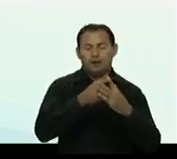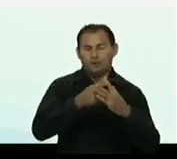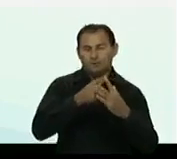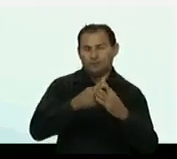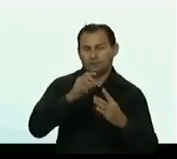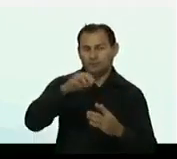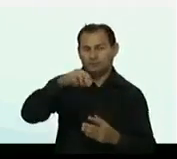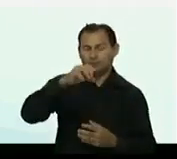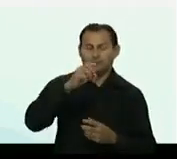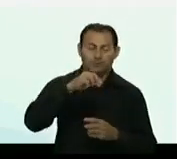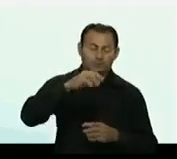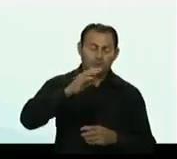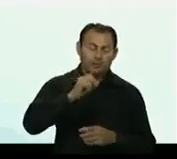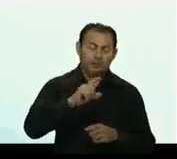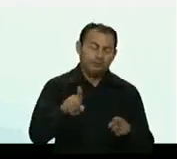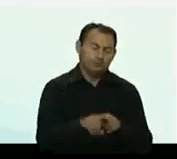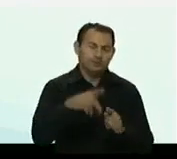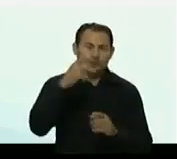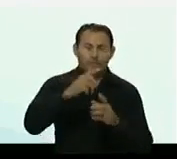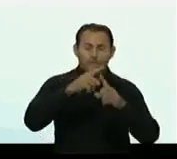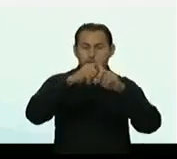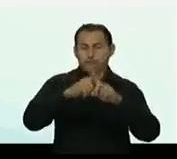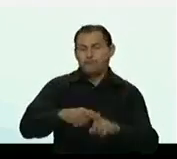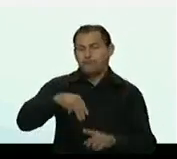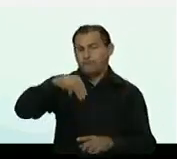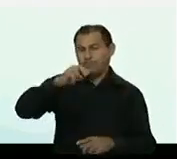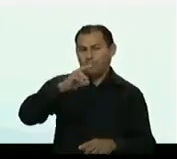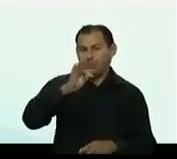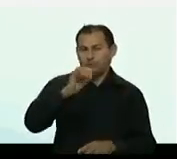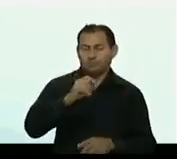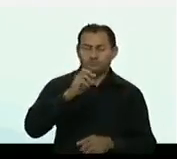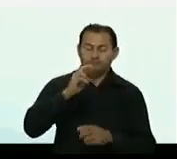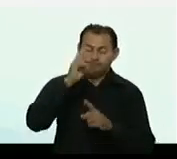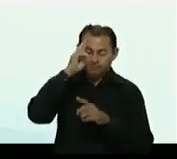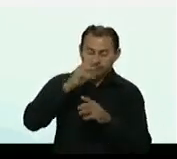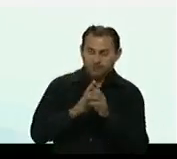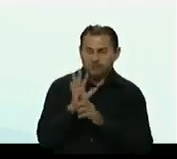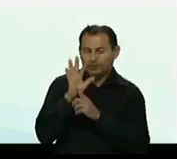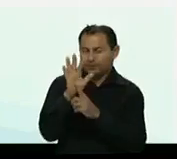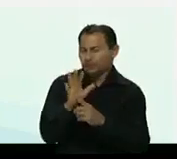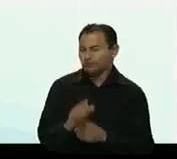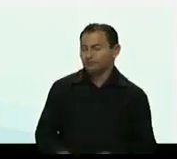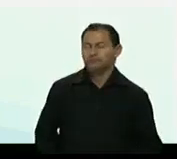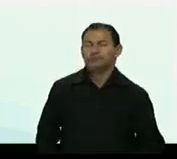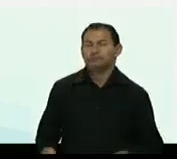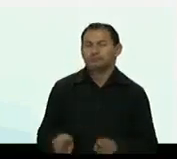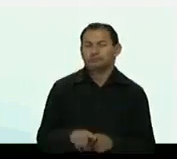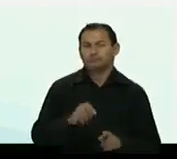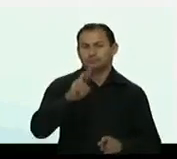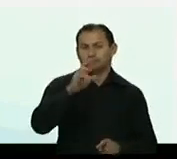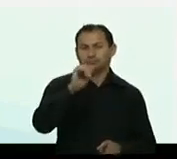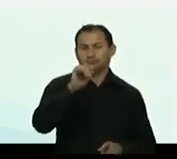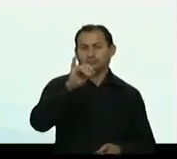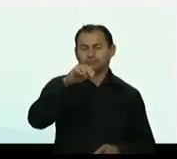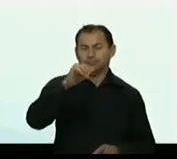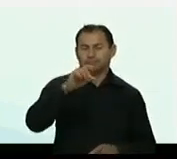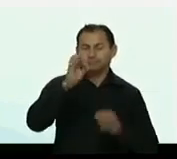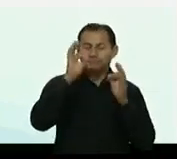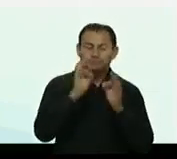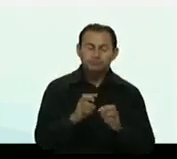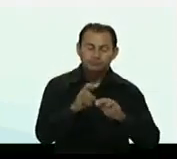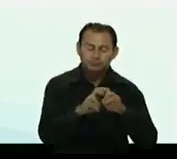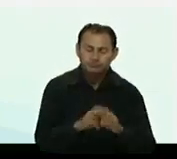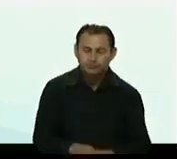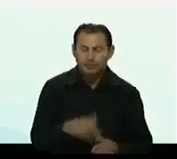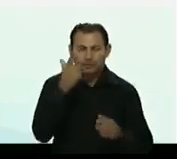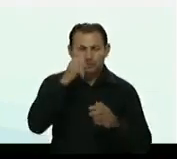45 e 60, e seus múltiplos. Então, veja sempre que nós temos aqui a representação em graus e em radianos, certo? Então, por isso que é